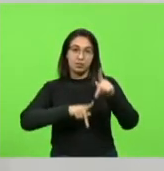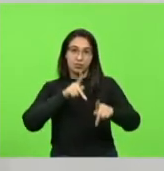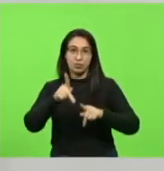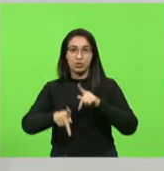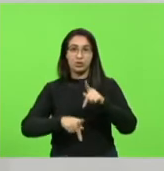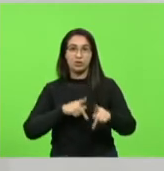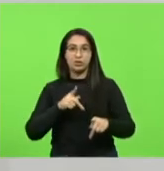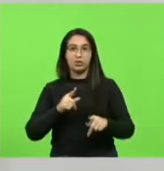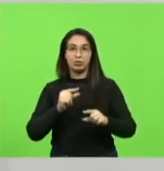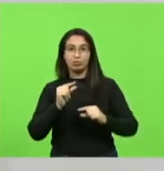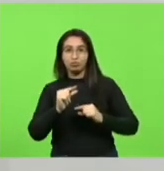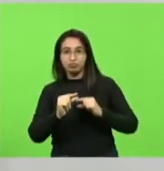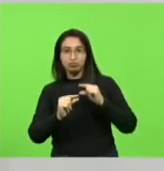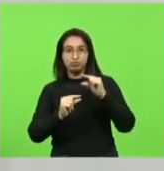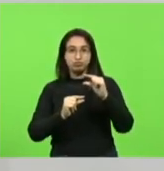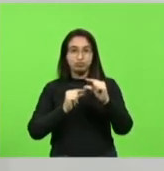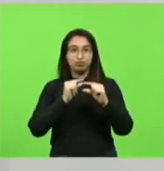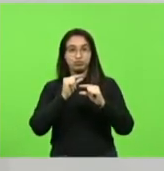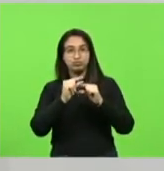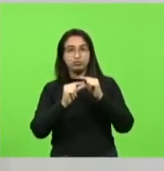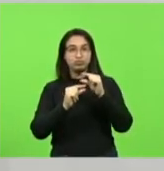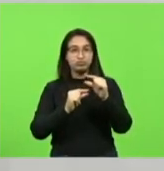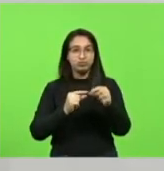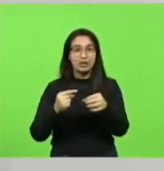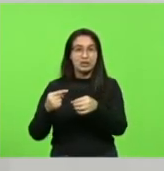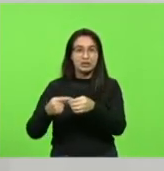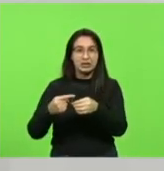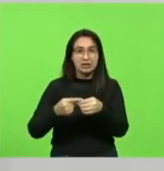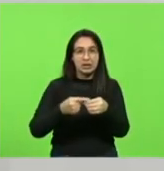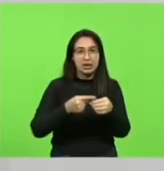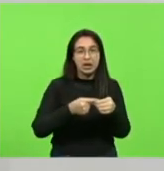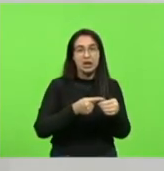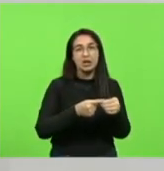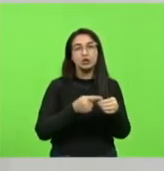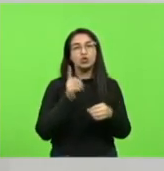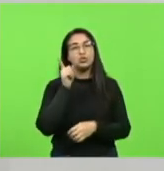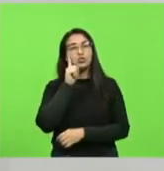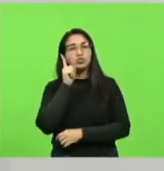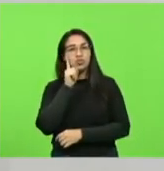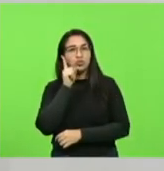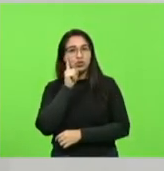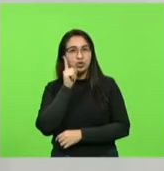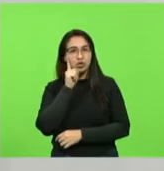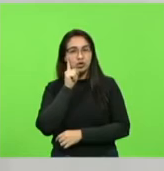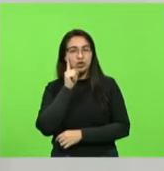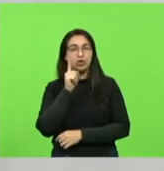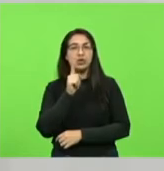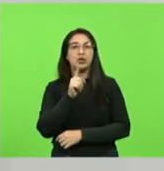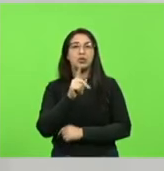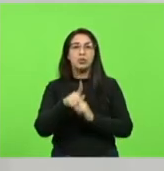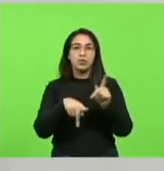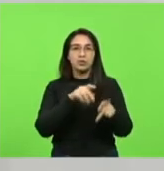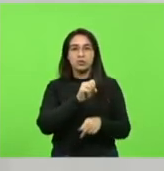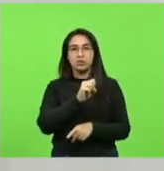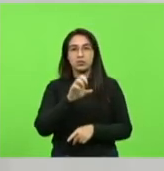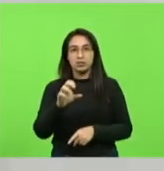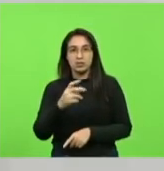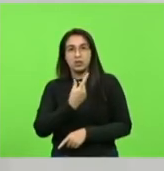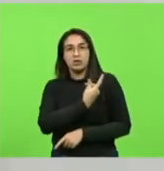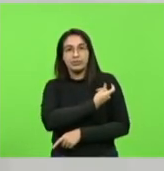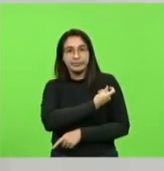poucos avança de cidade em cidade, todos os dias. Catarinenses estão sendo